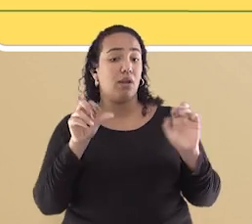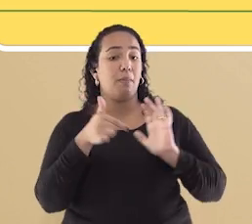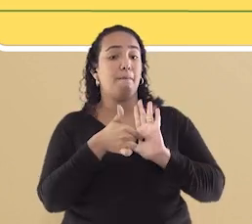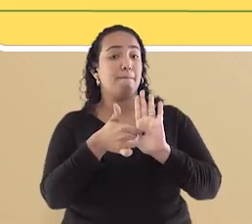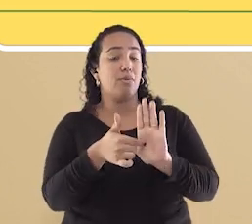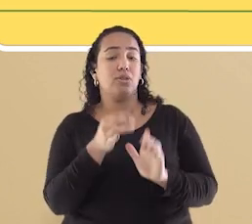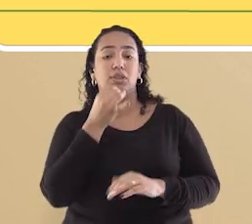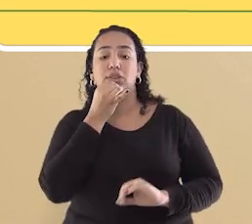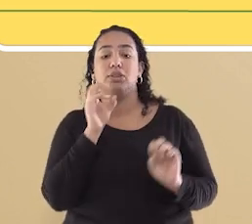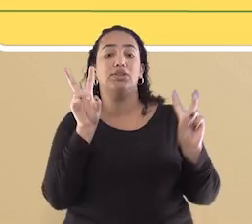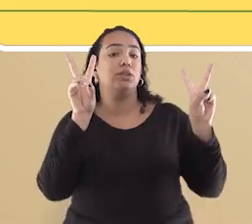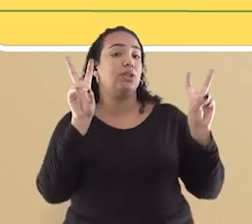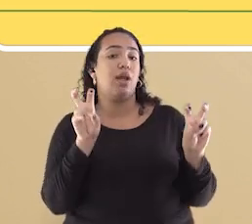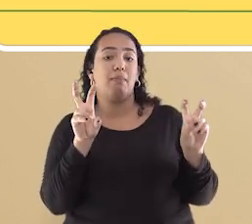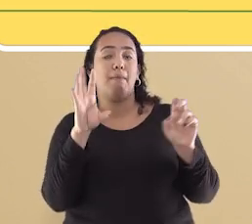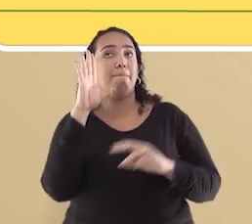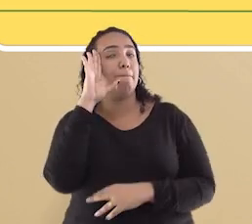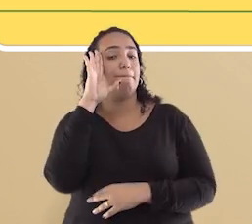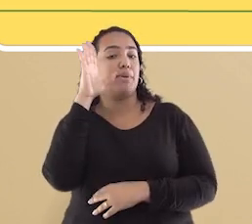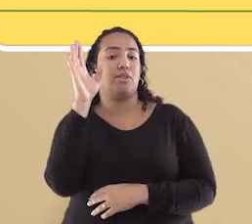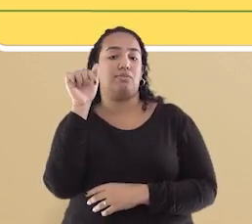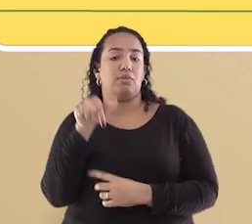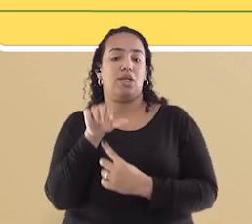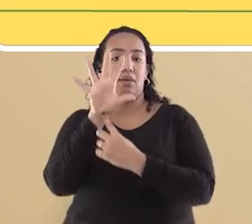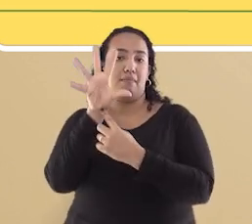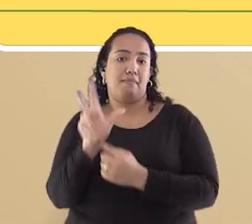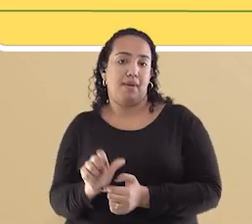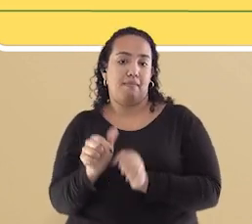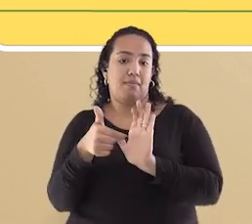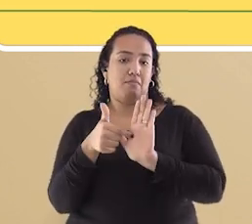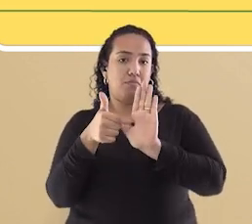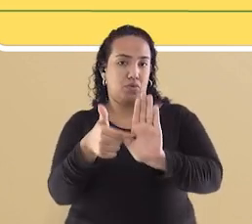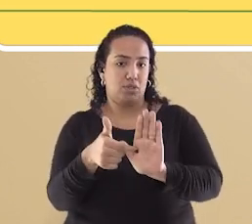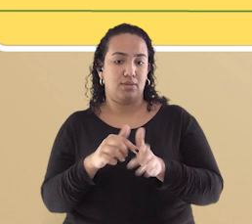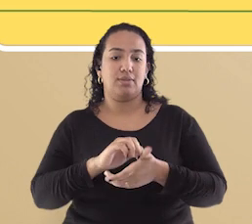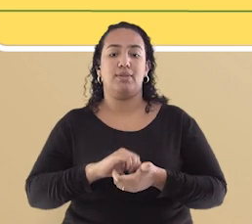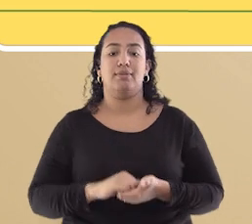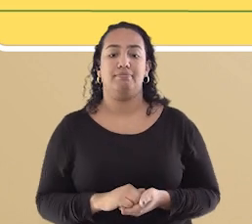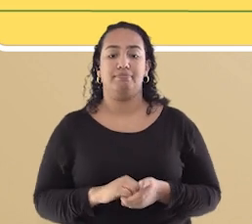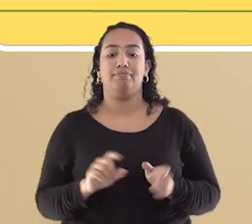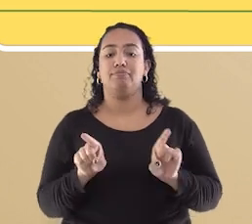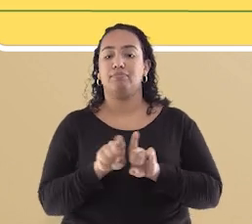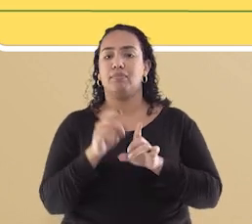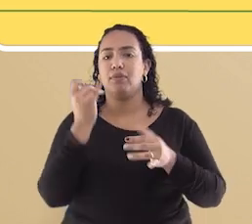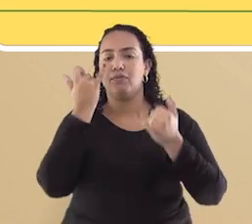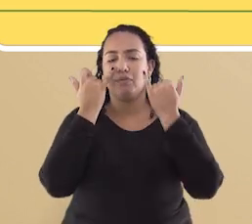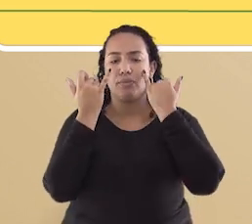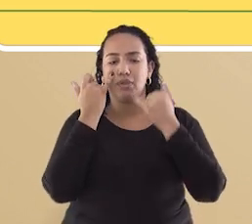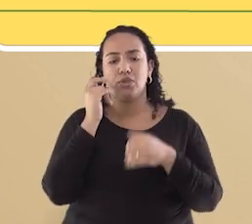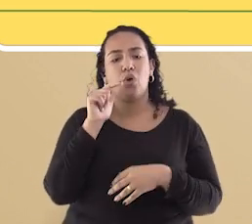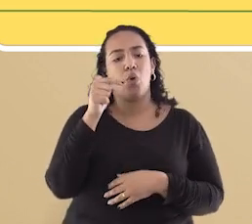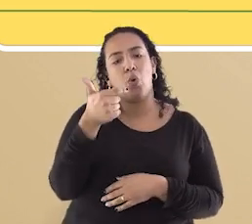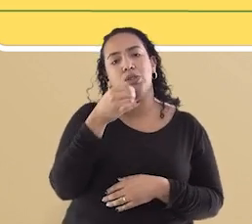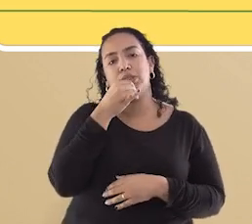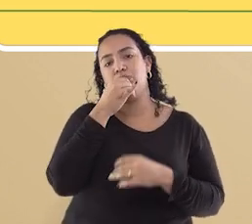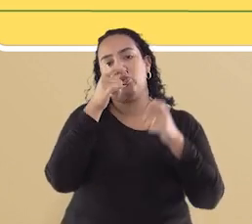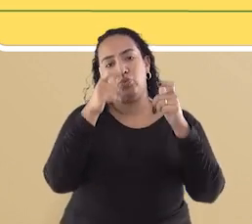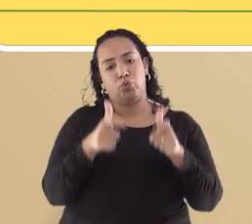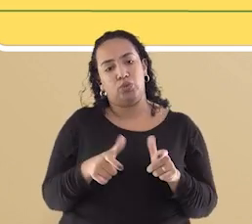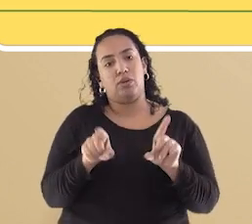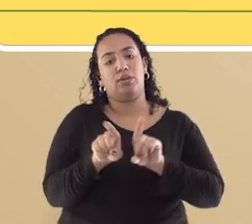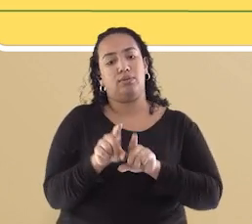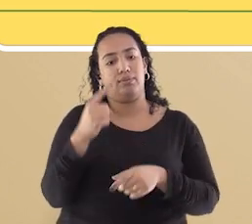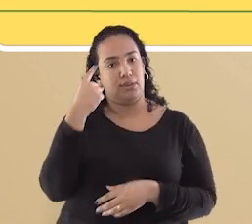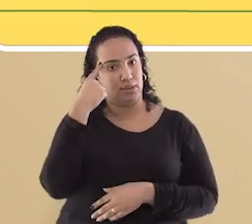para indicar o tema e o assunto principal que o mapa quer mostrar, e outras informações como local e